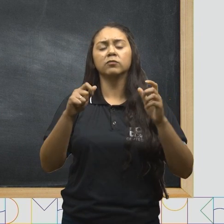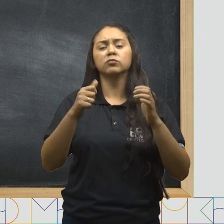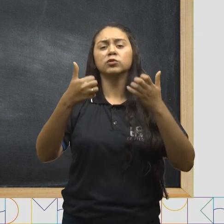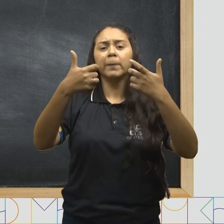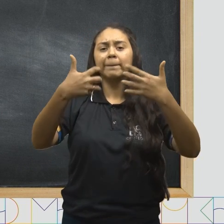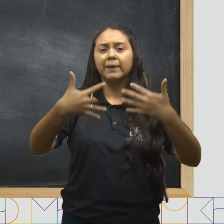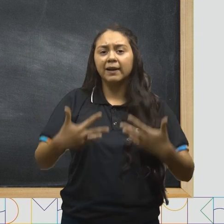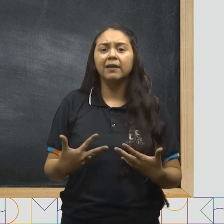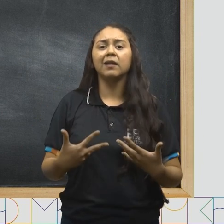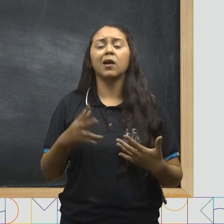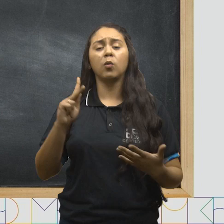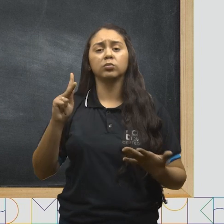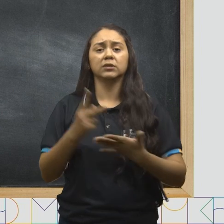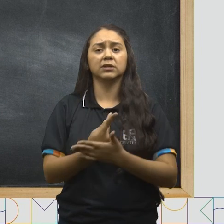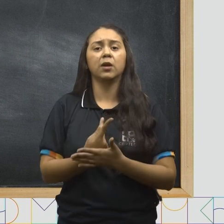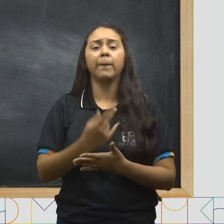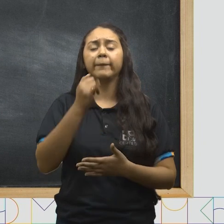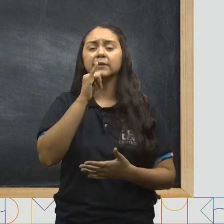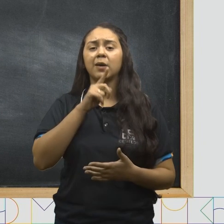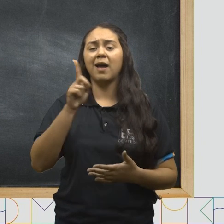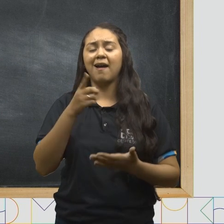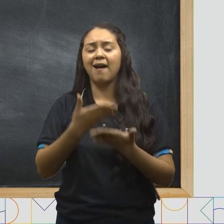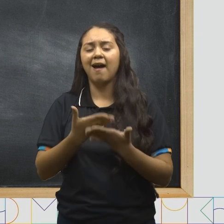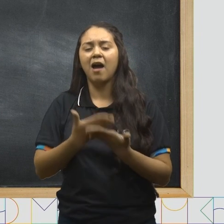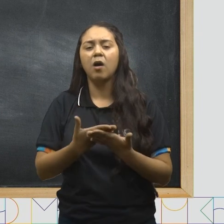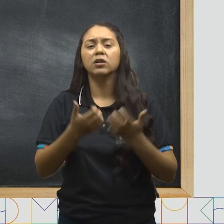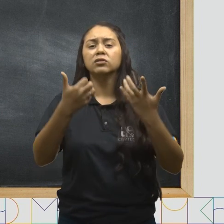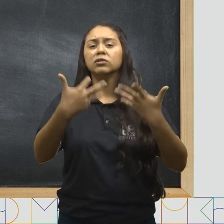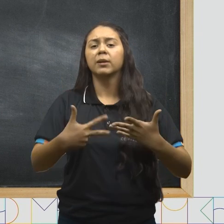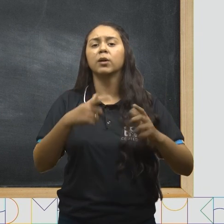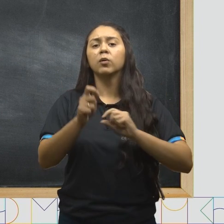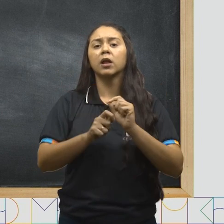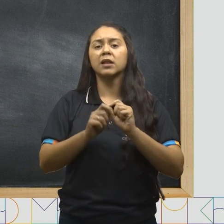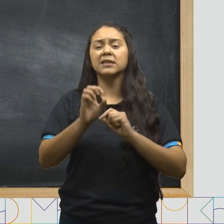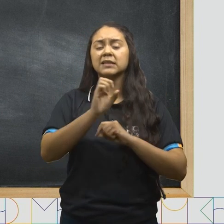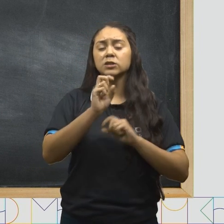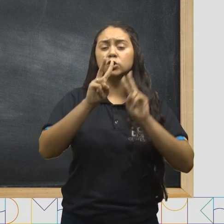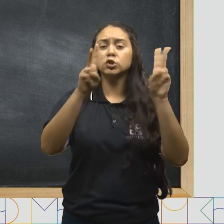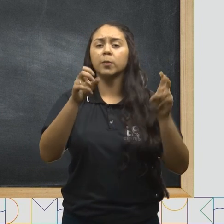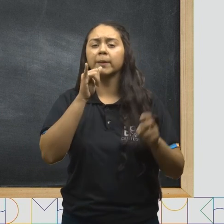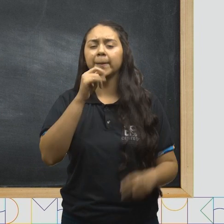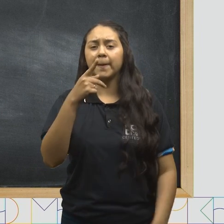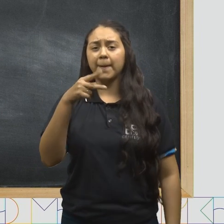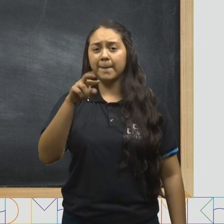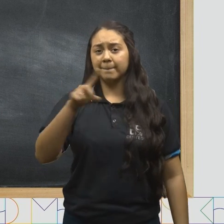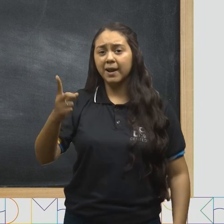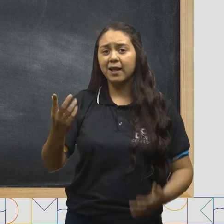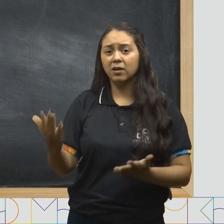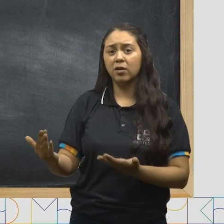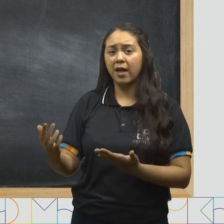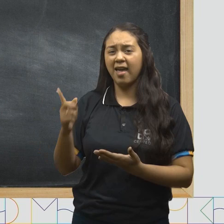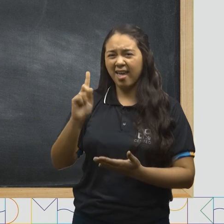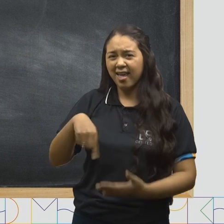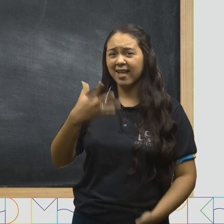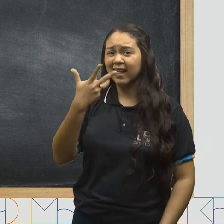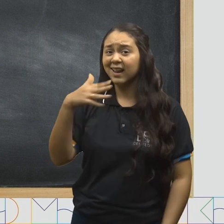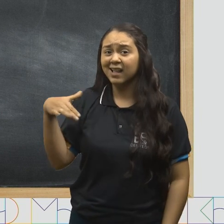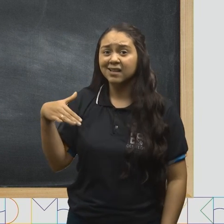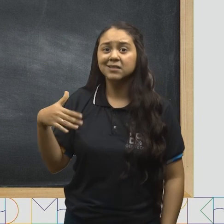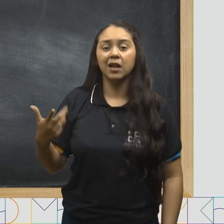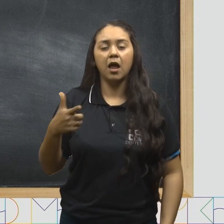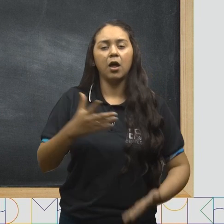fato. No caso desta aula, você deve escrever sobre se o pré-adolescente é